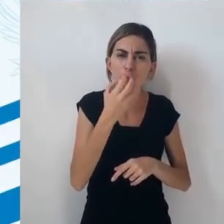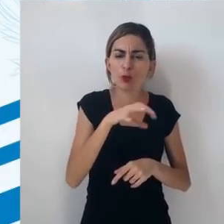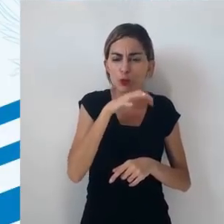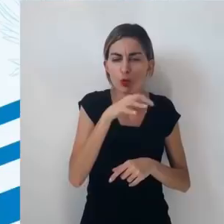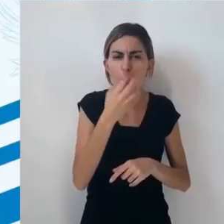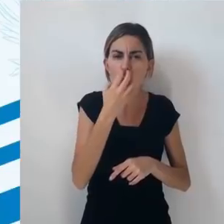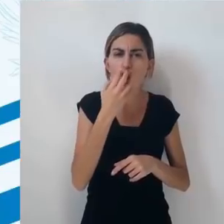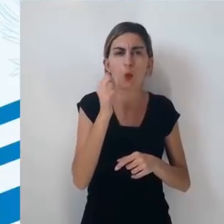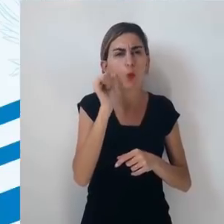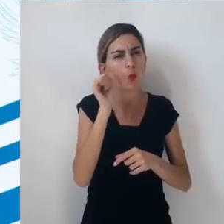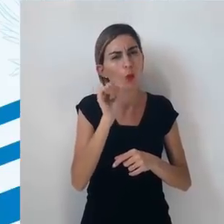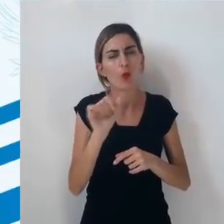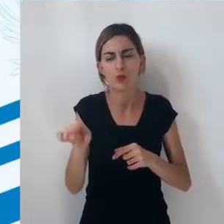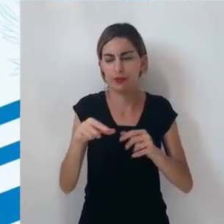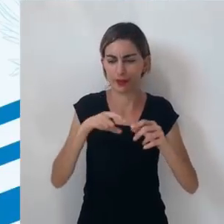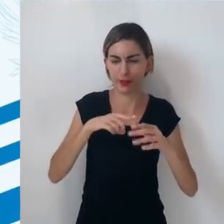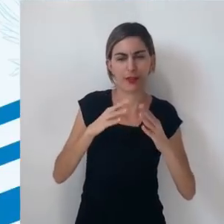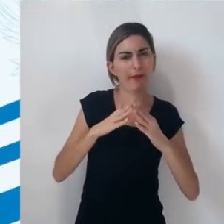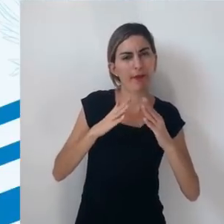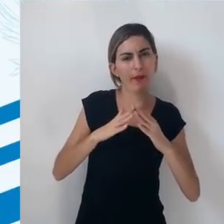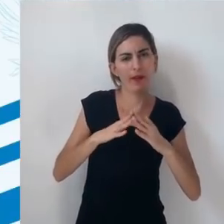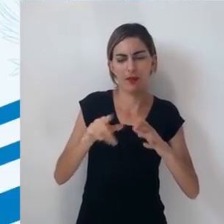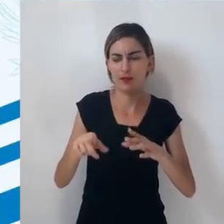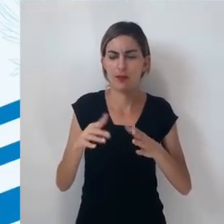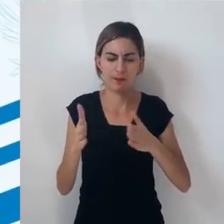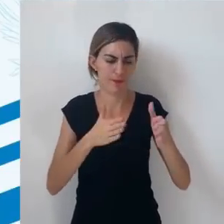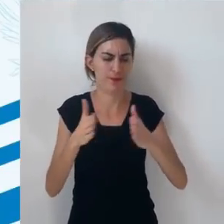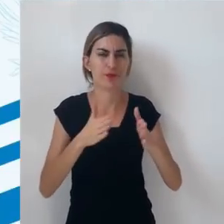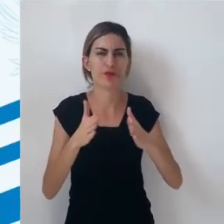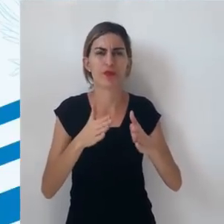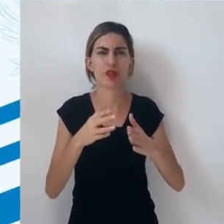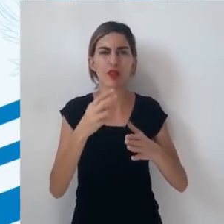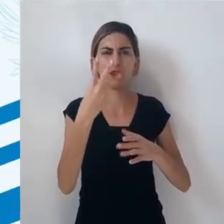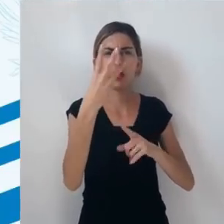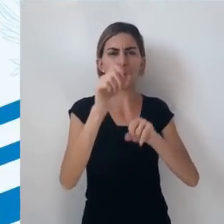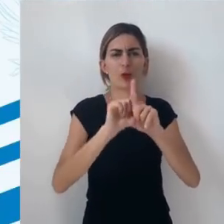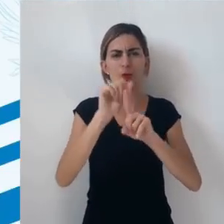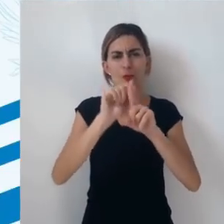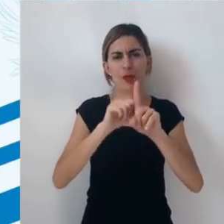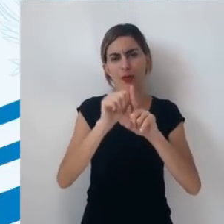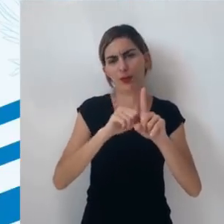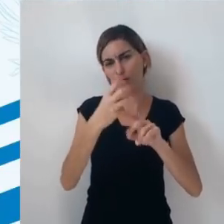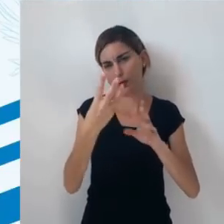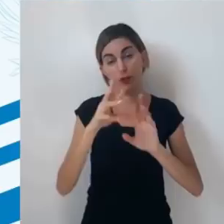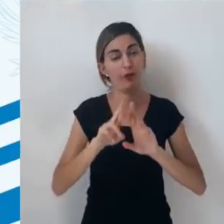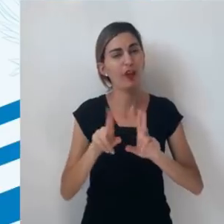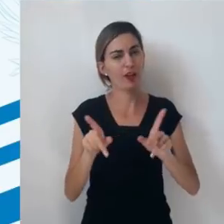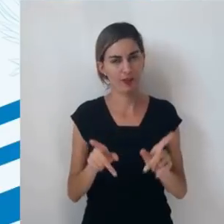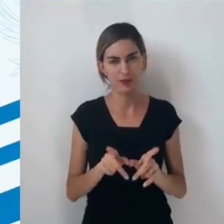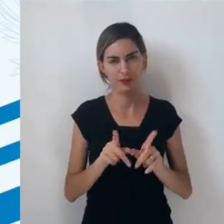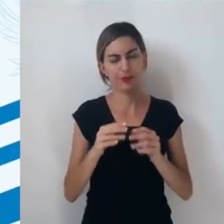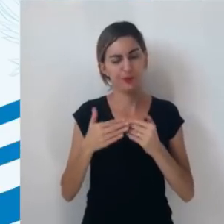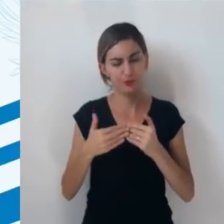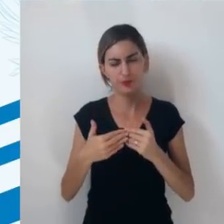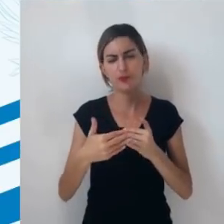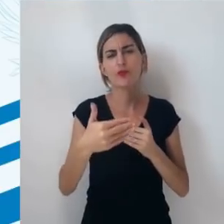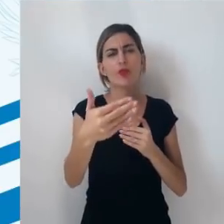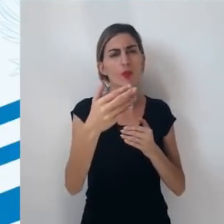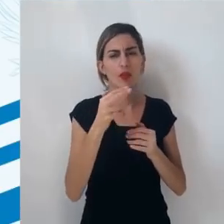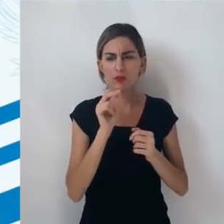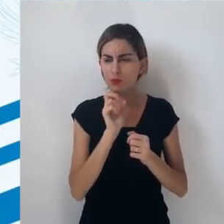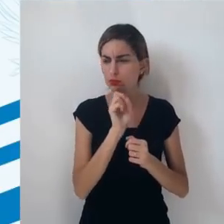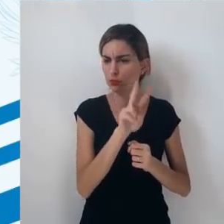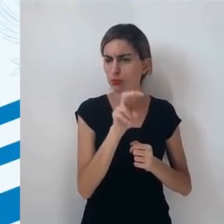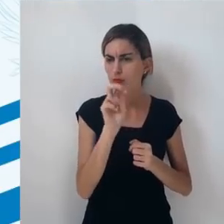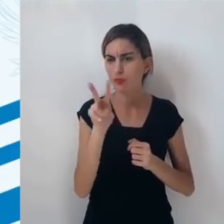aquela cachorrinha que a gente tem em casa de estimação, onde a gestação só dura 3 meses. E daí a gente